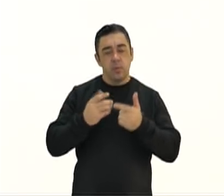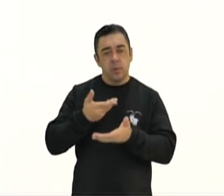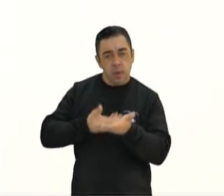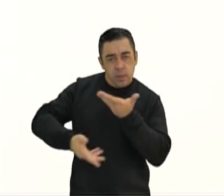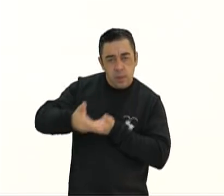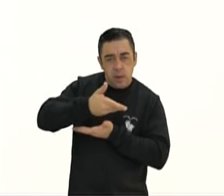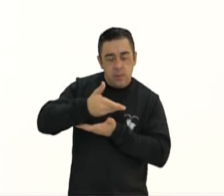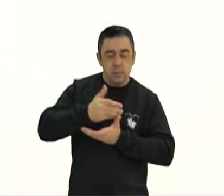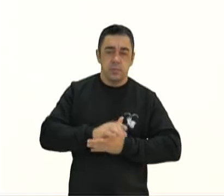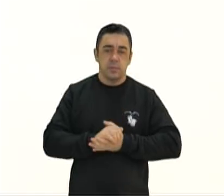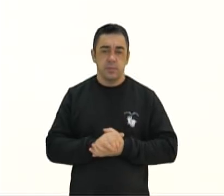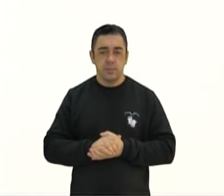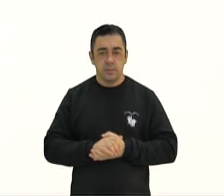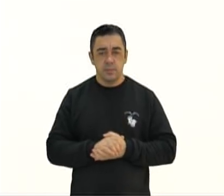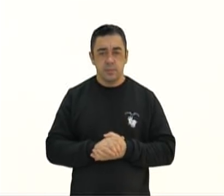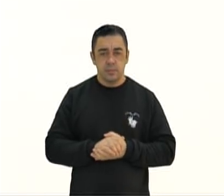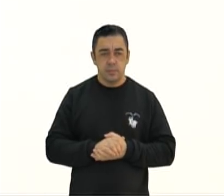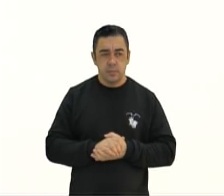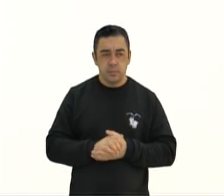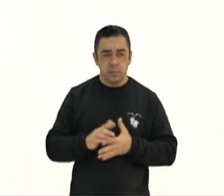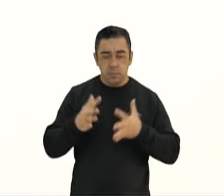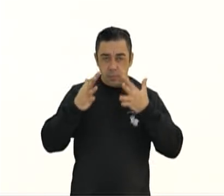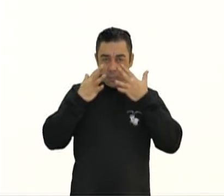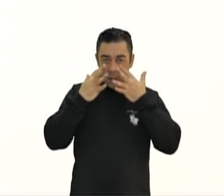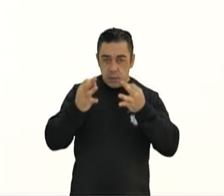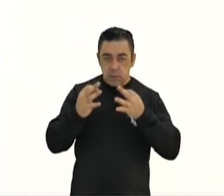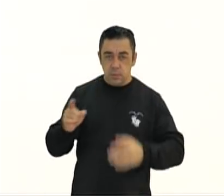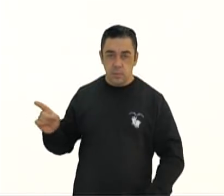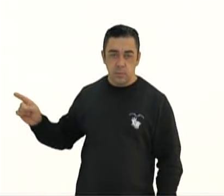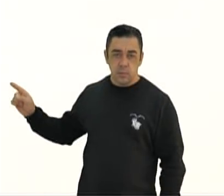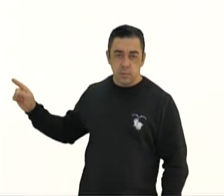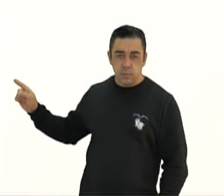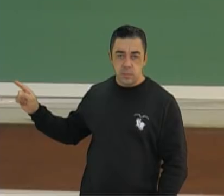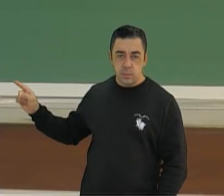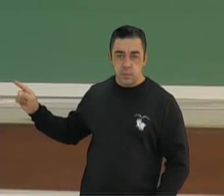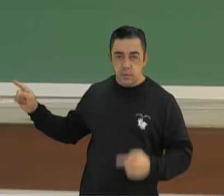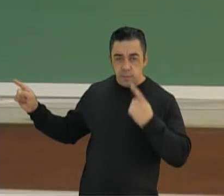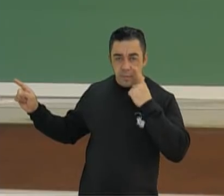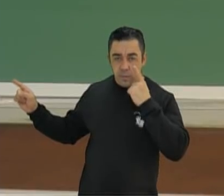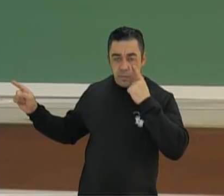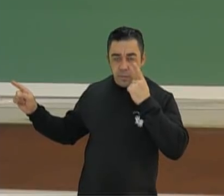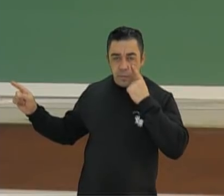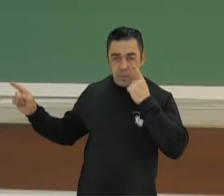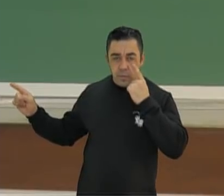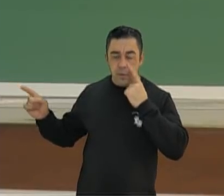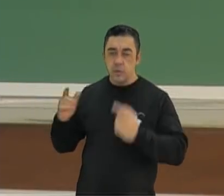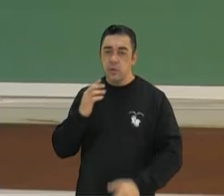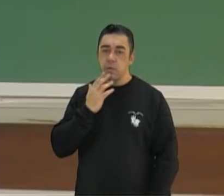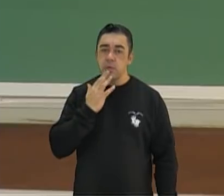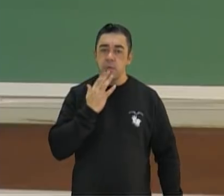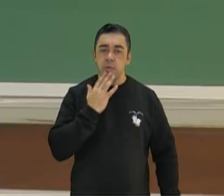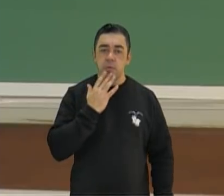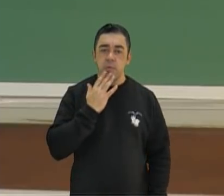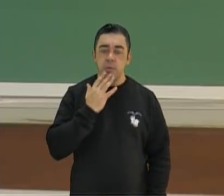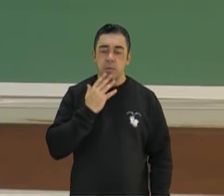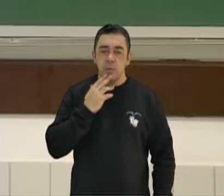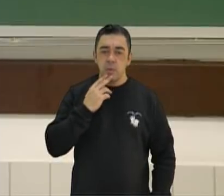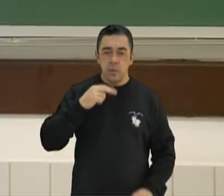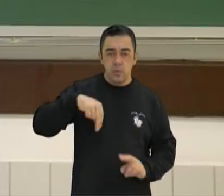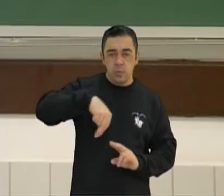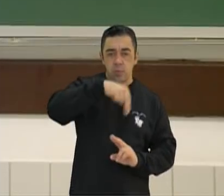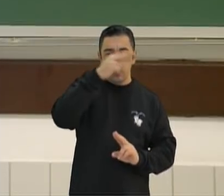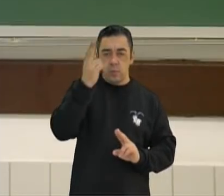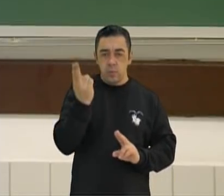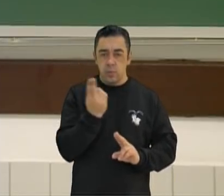interação social. Preste atenção neste símbolo, veja como a faixinha colorida compõe a